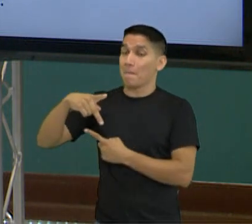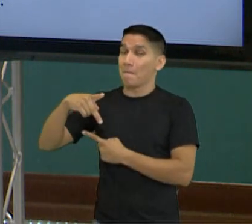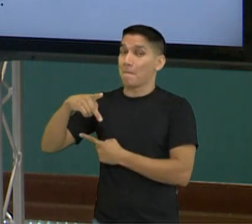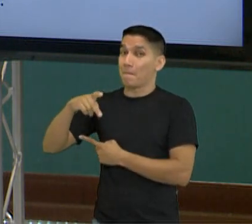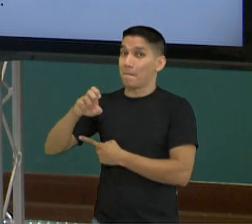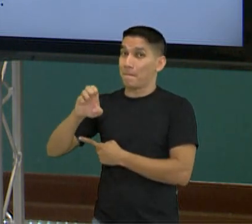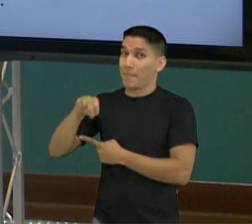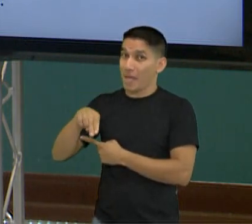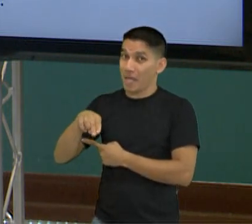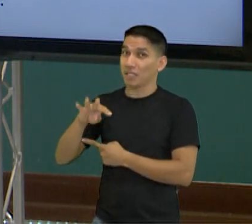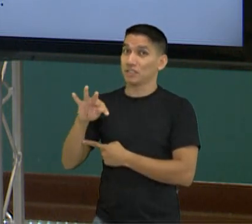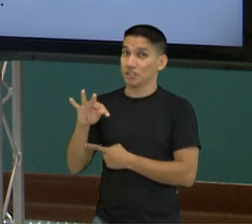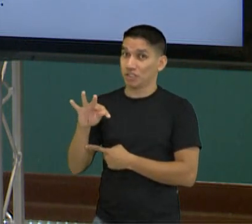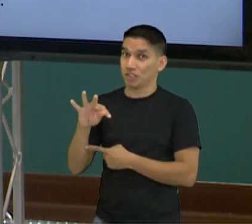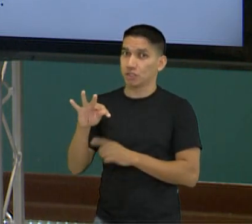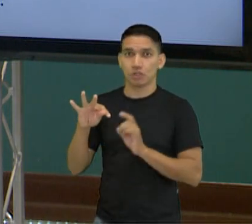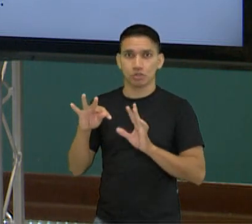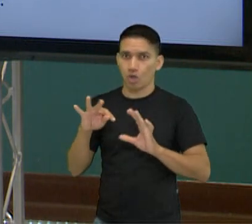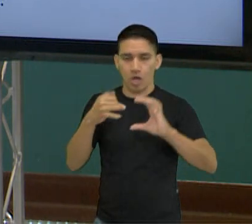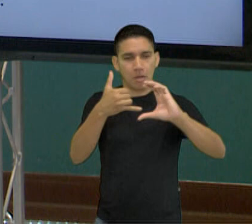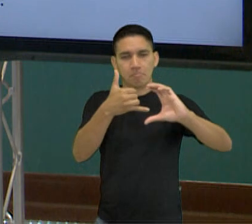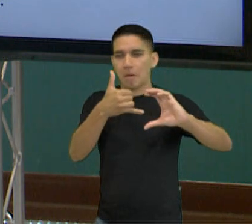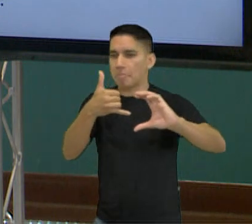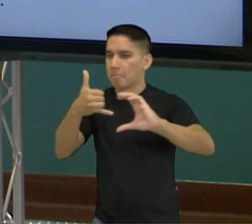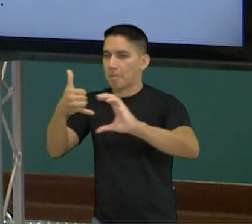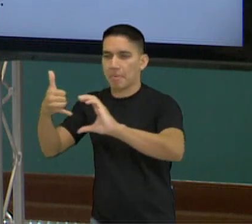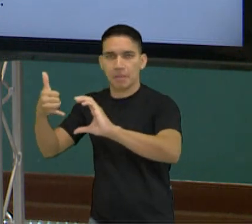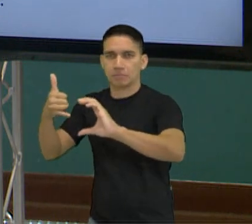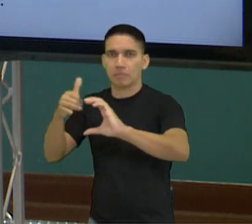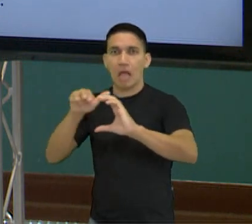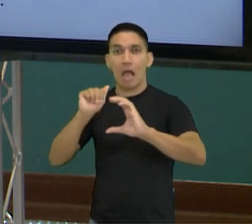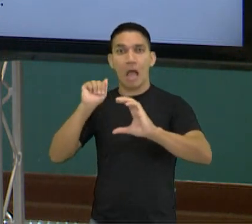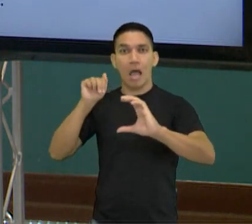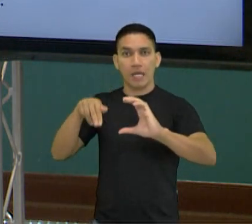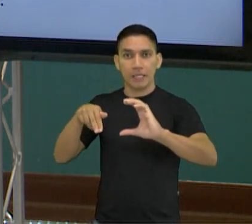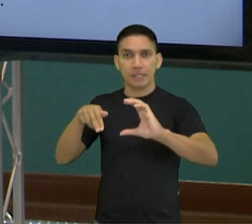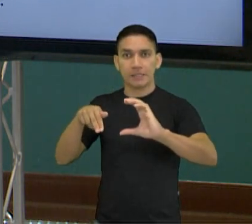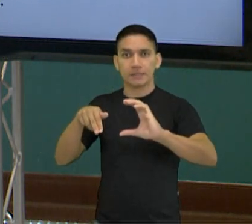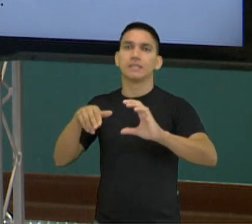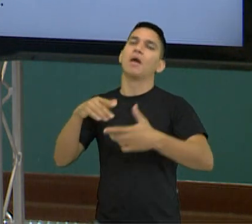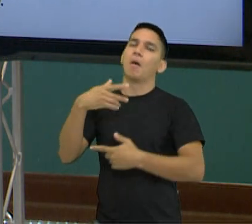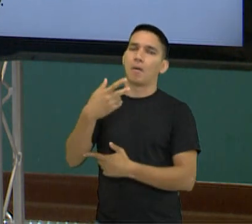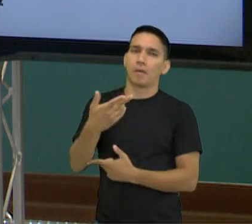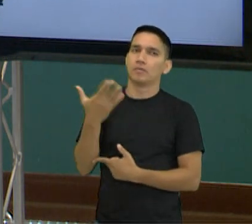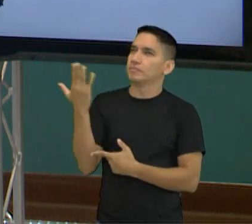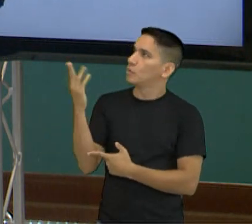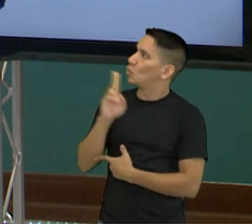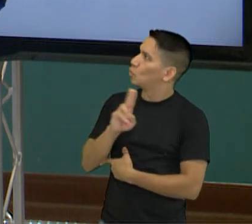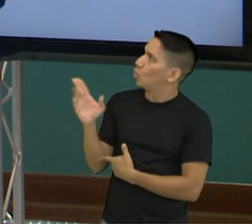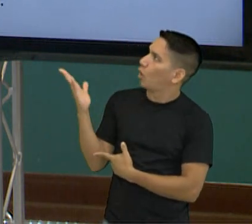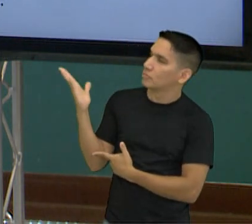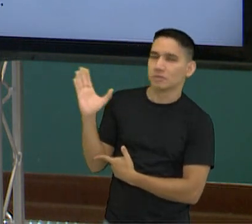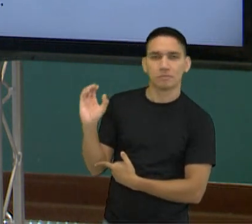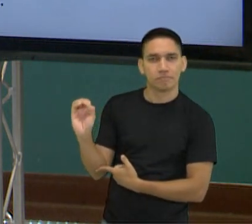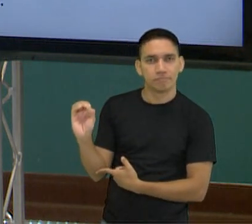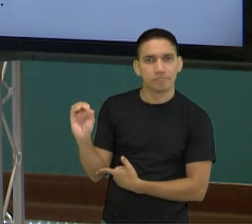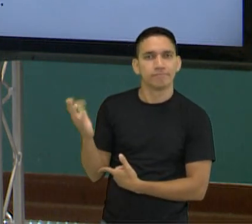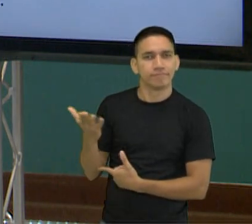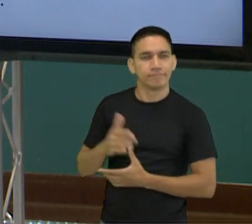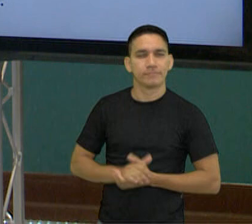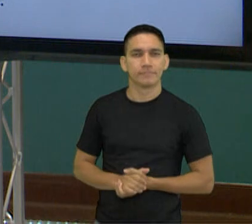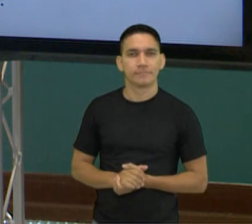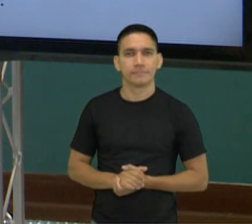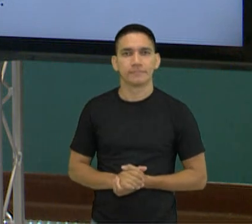pente. Só ligações simples, ANO, pentano. Então, o nome é